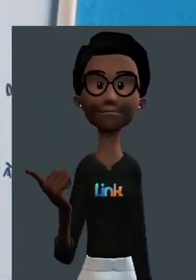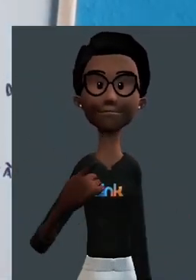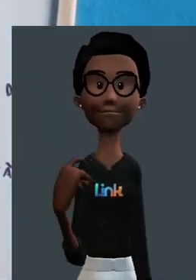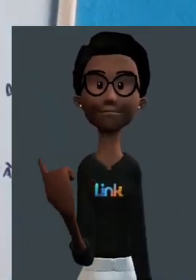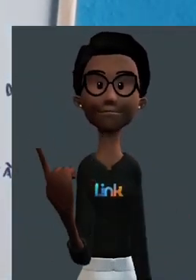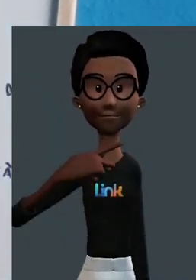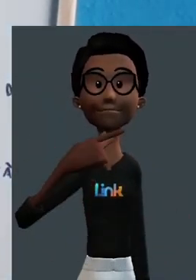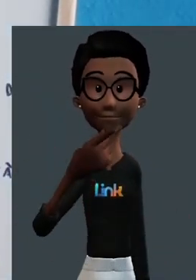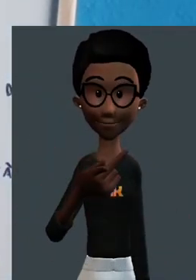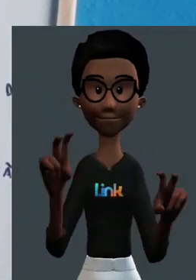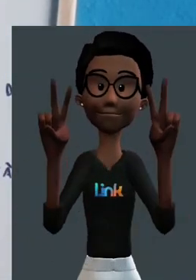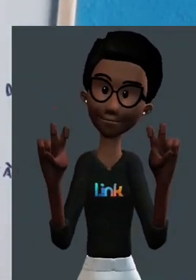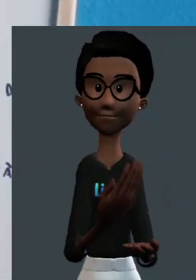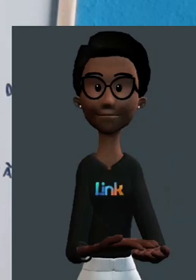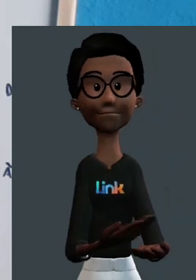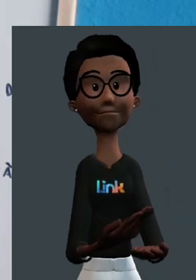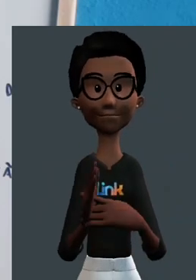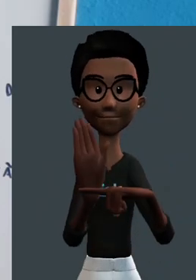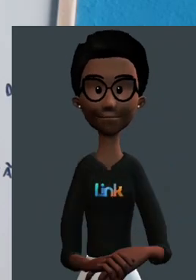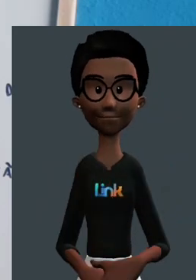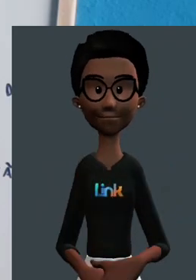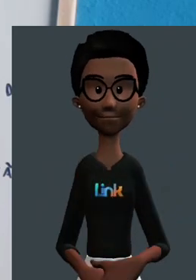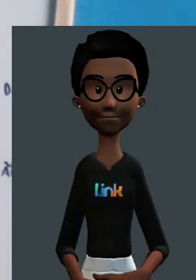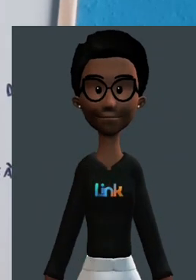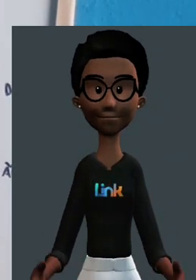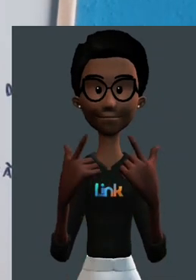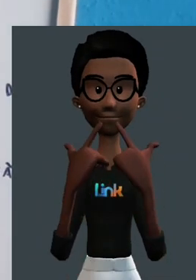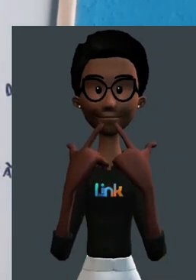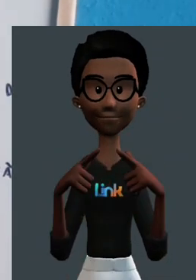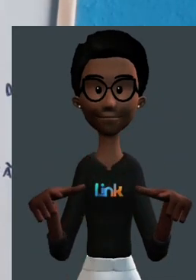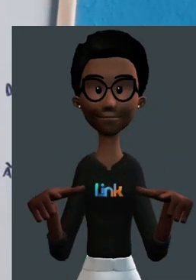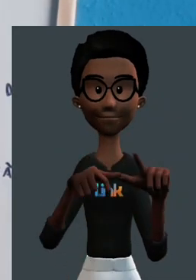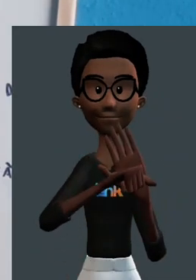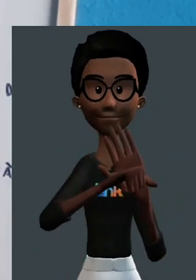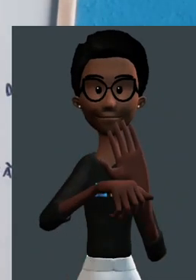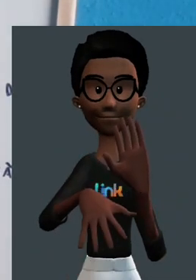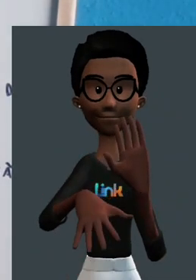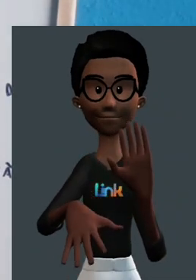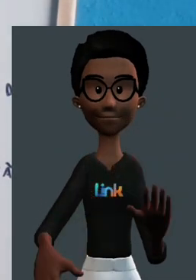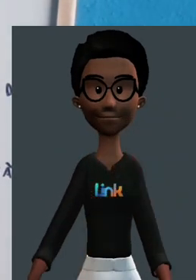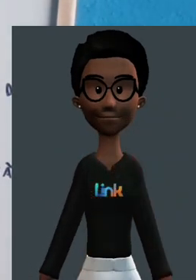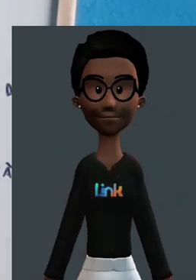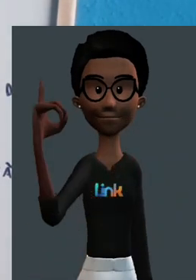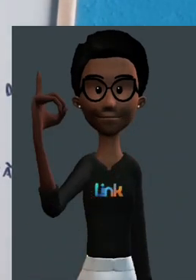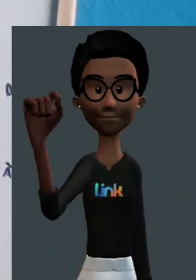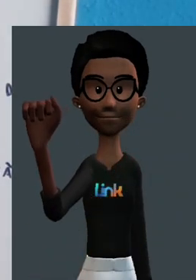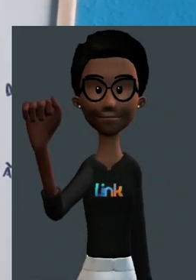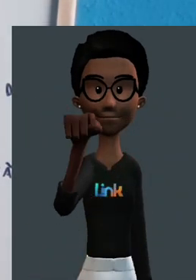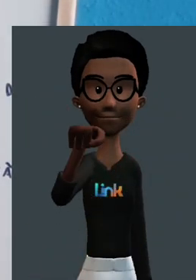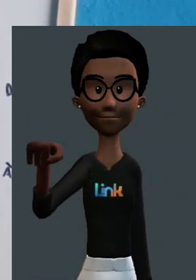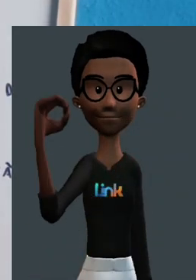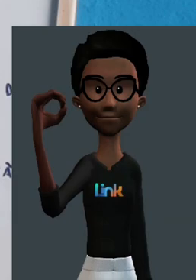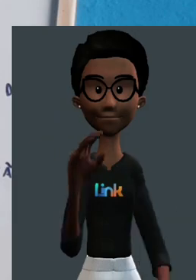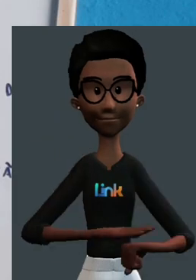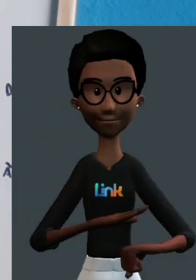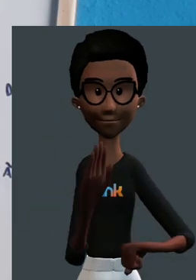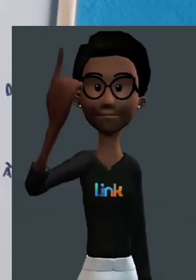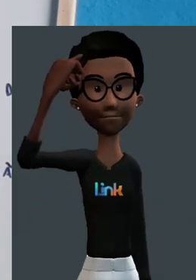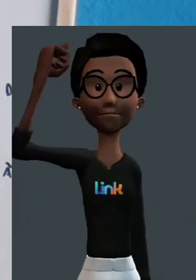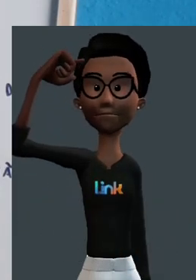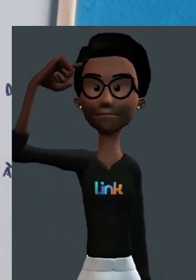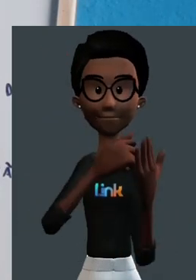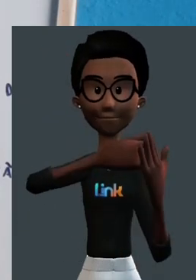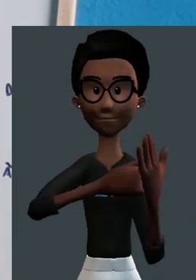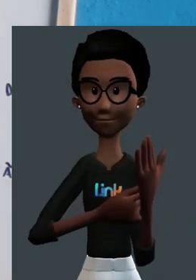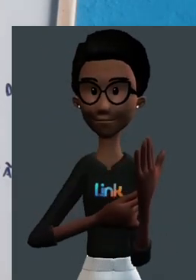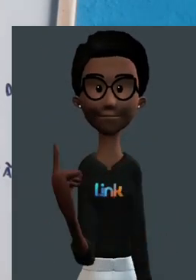a ele. Isso significa colocar palavras distintas e jogos de palavras para tornar aquilo mais interessante para o